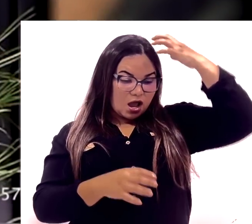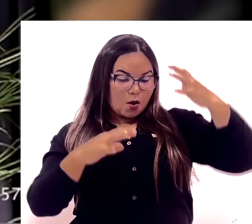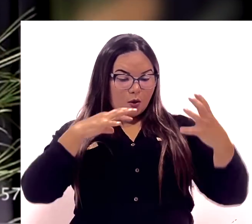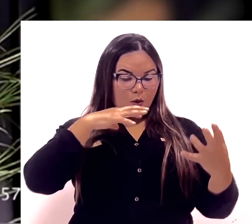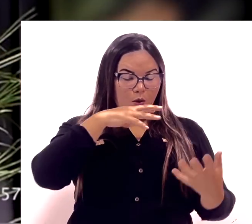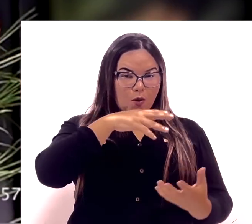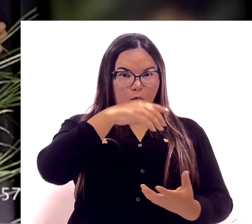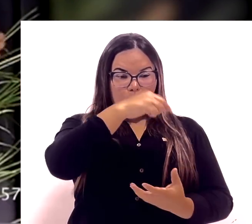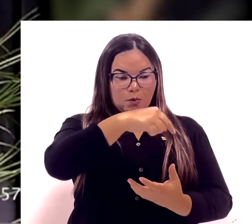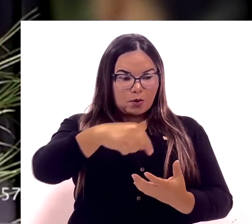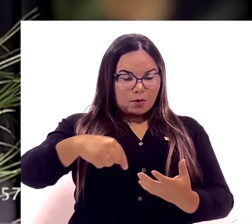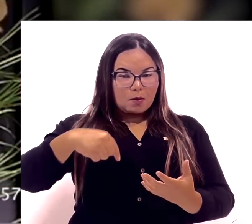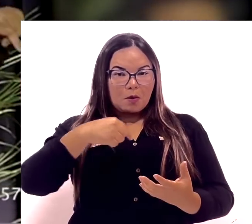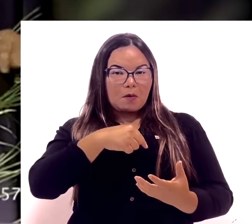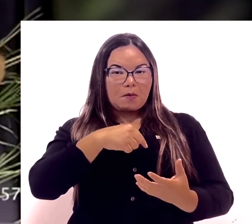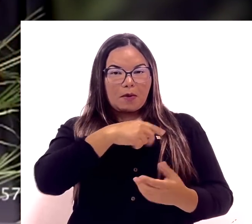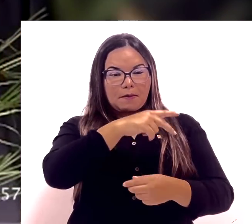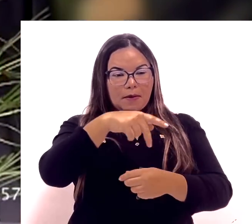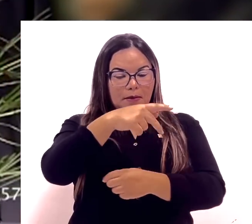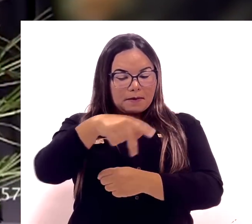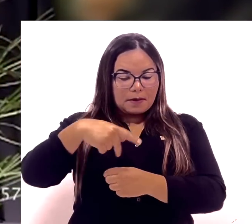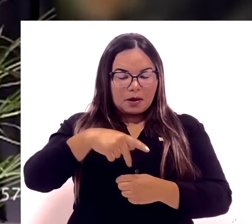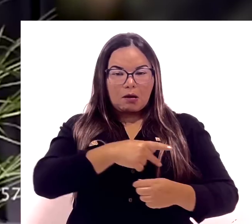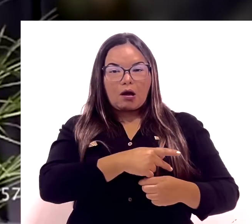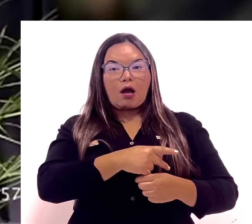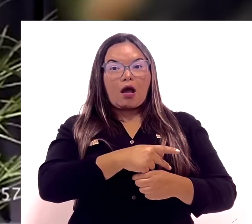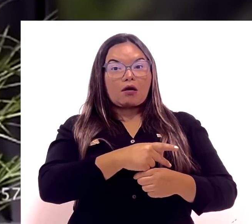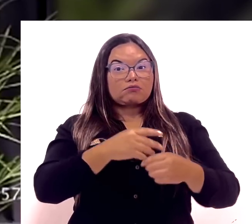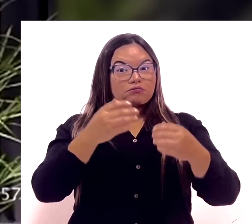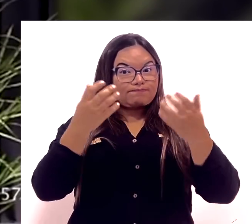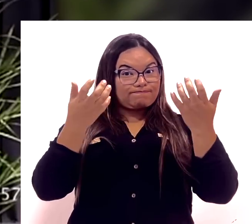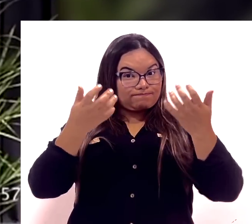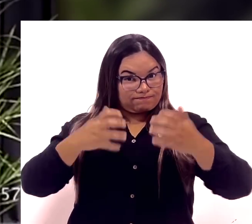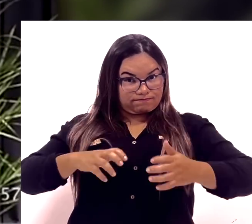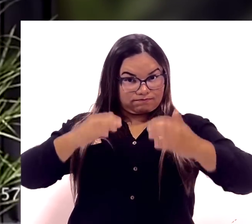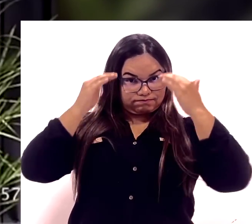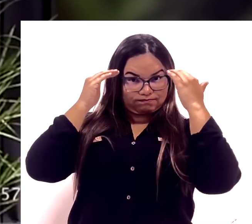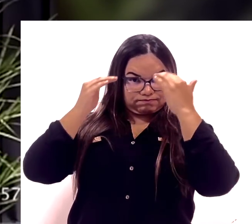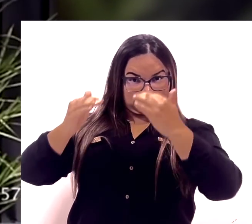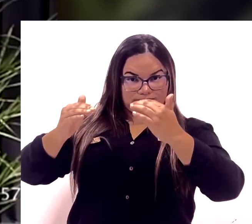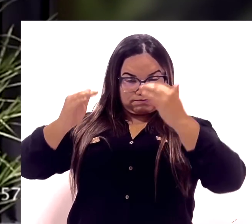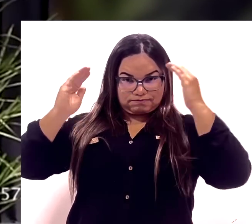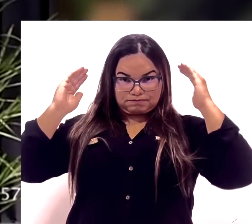de qualquer estado livre e soberano, ou governo que não queira se submeter ao papado.